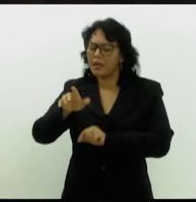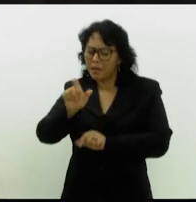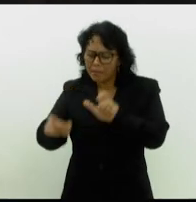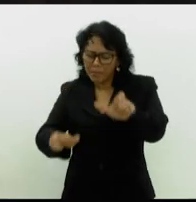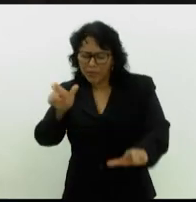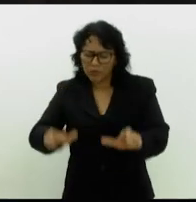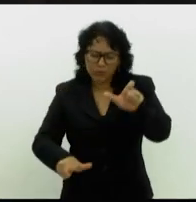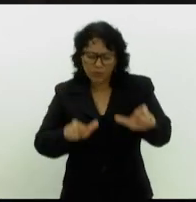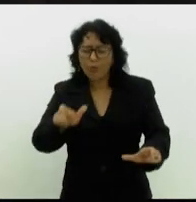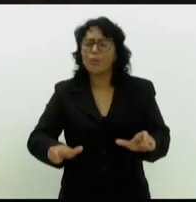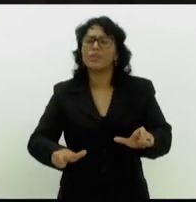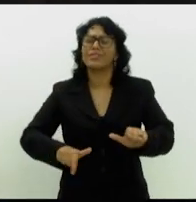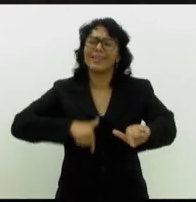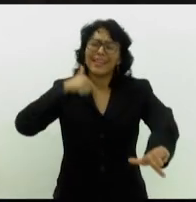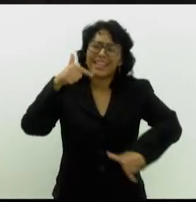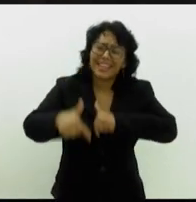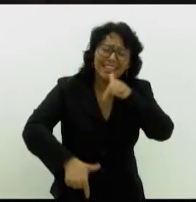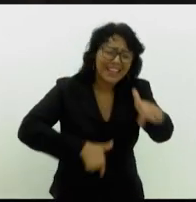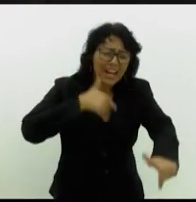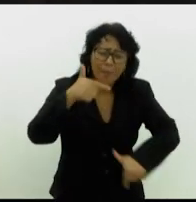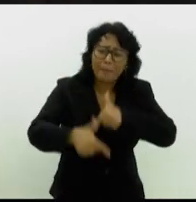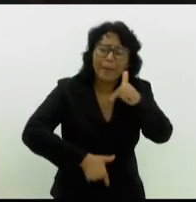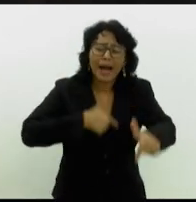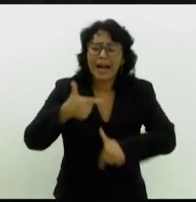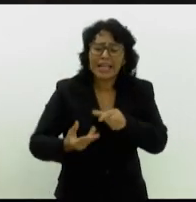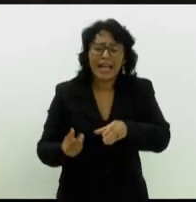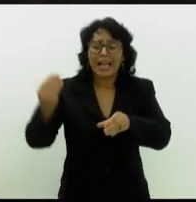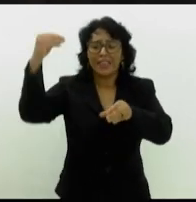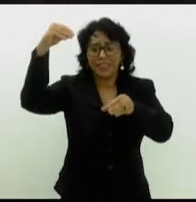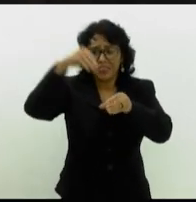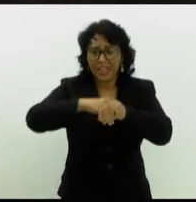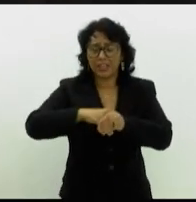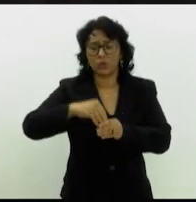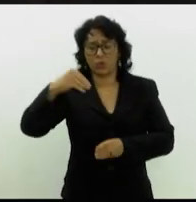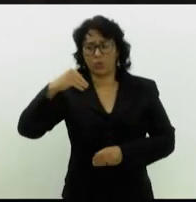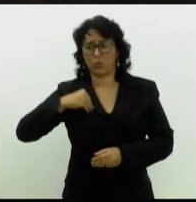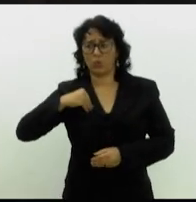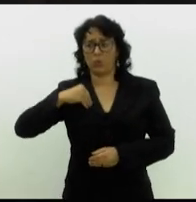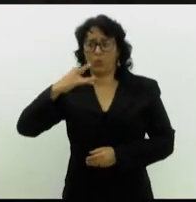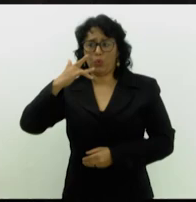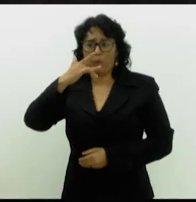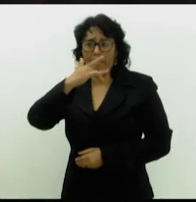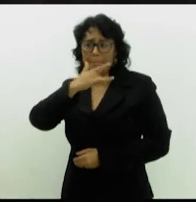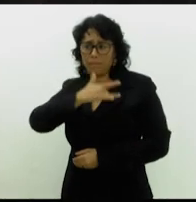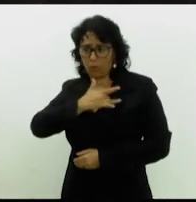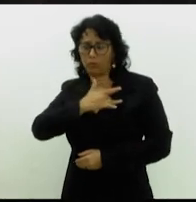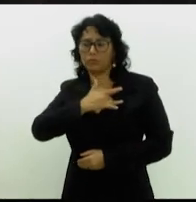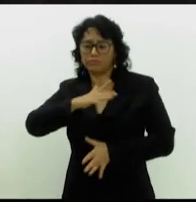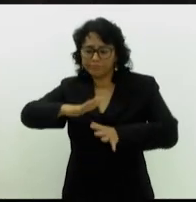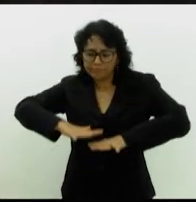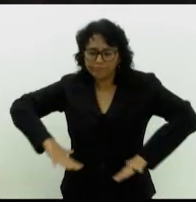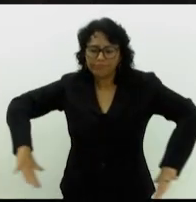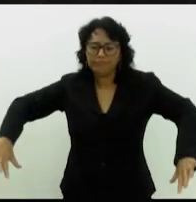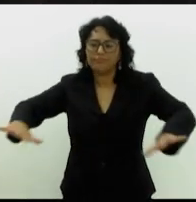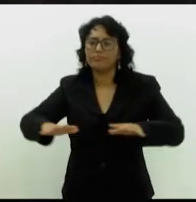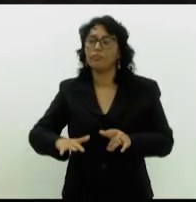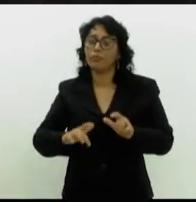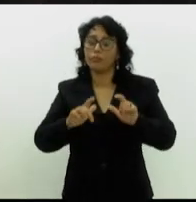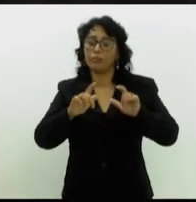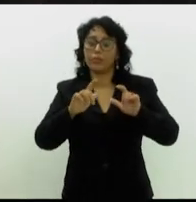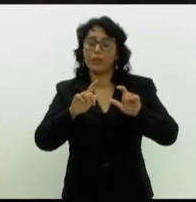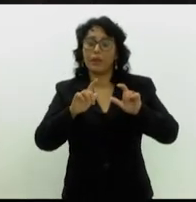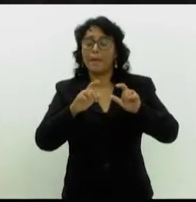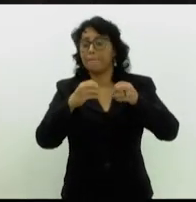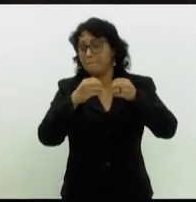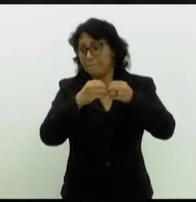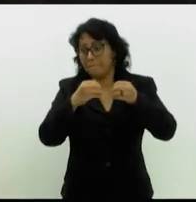agentes comunitários de andemia sãoos asseg fizemos essa frente com bastante representação tinha mais ou menos 200 trabalhadores e